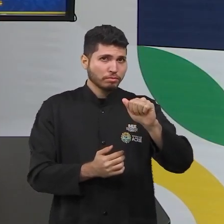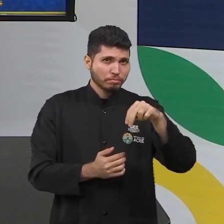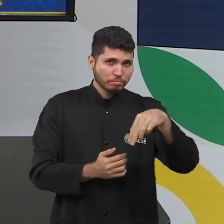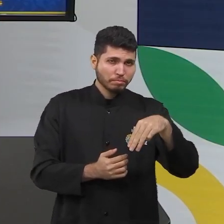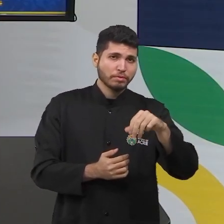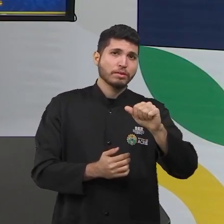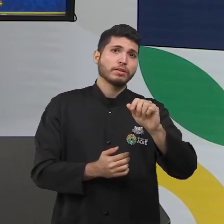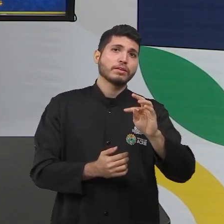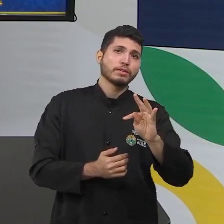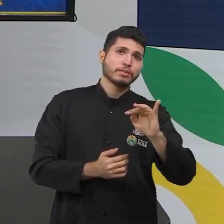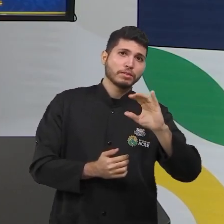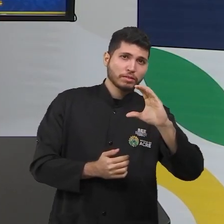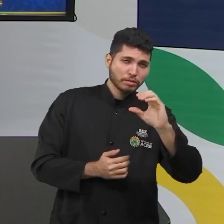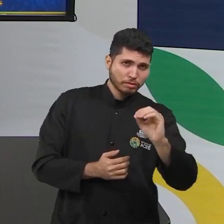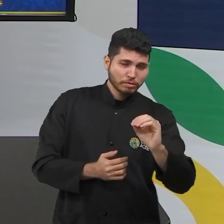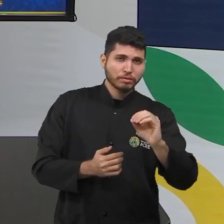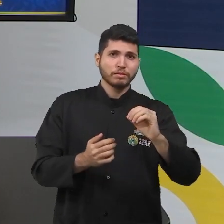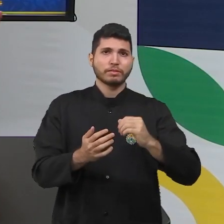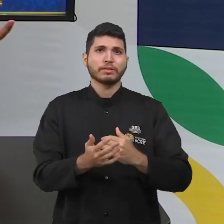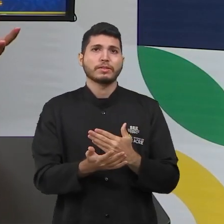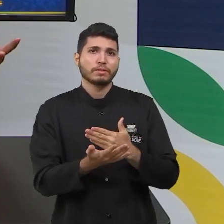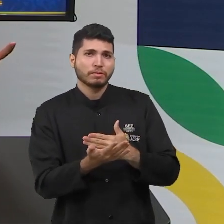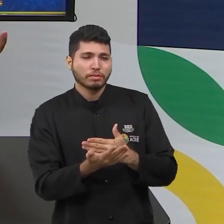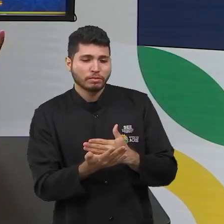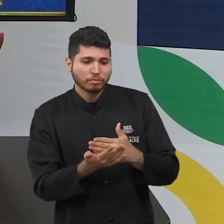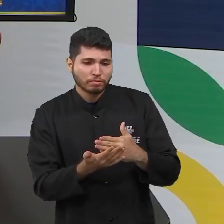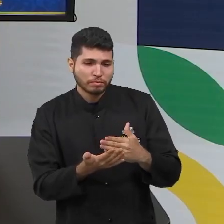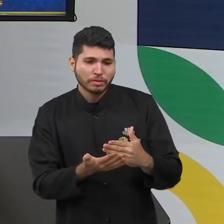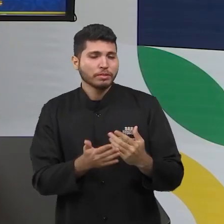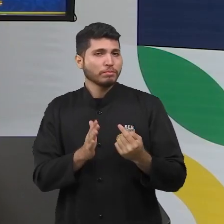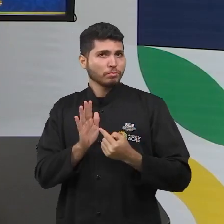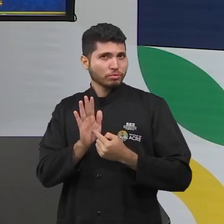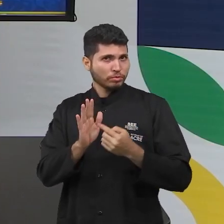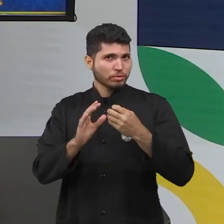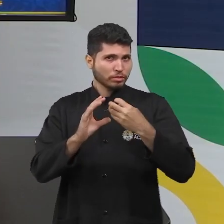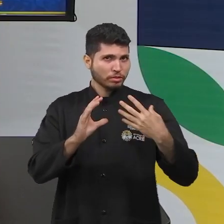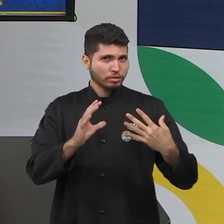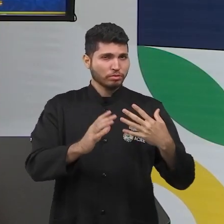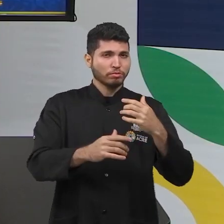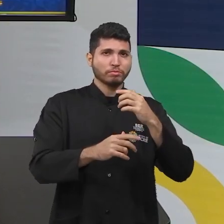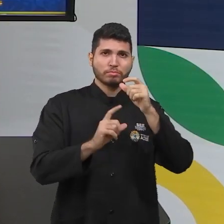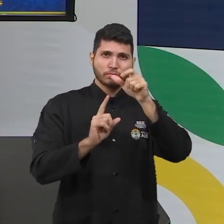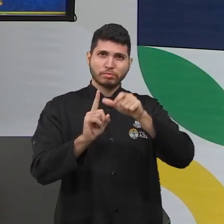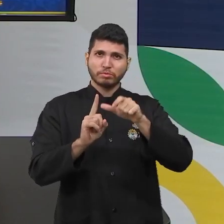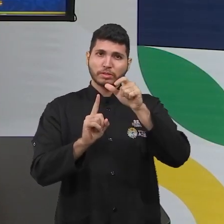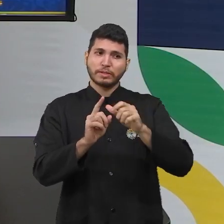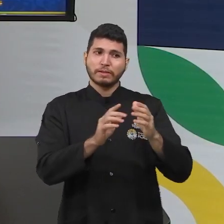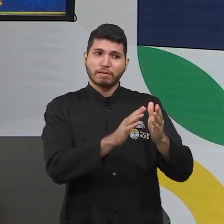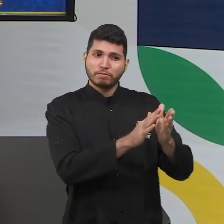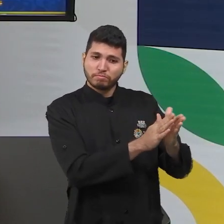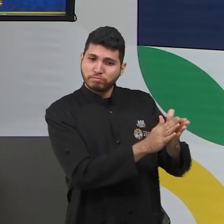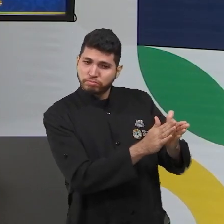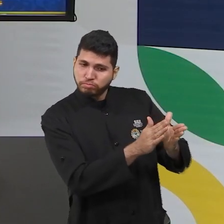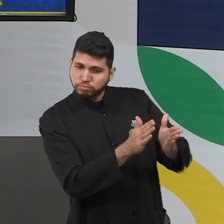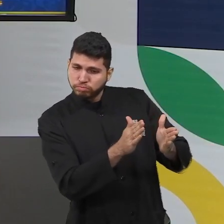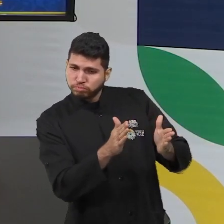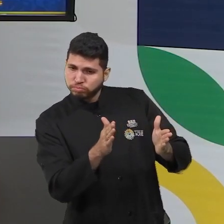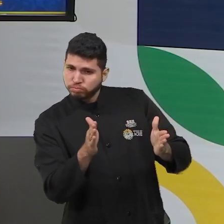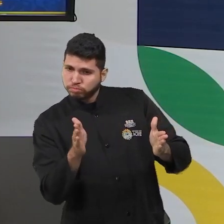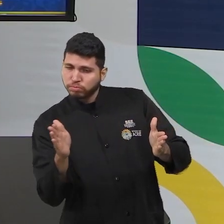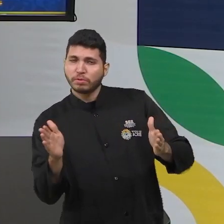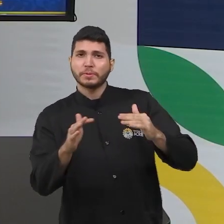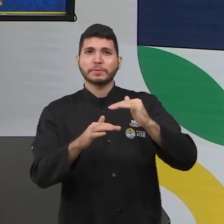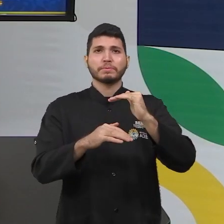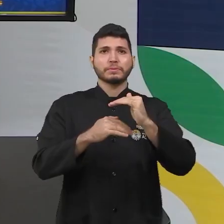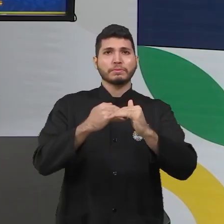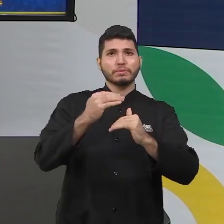ele inicia-se ali com a apresentação do personagem e ele tem todo um desenvolvimento do personagem, a qual ele vai